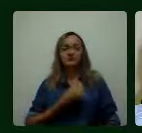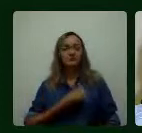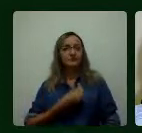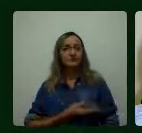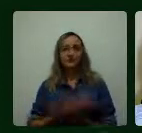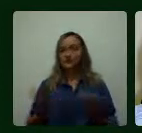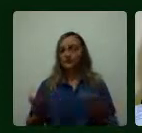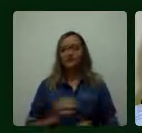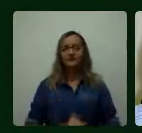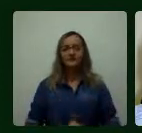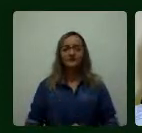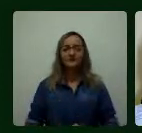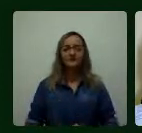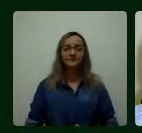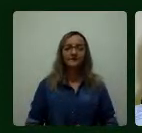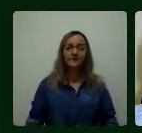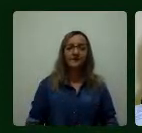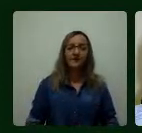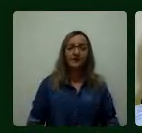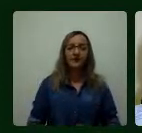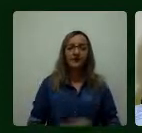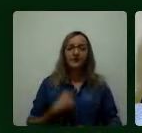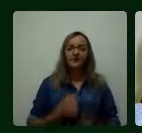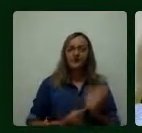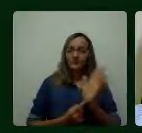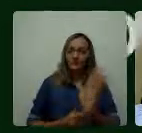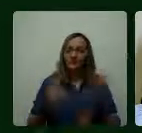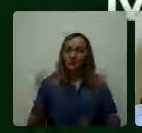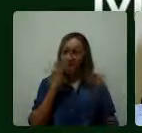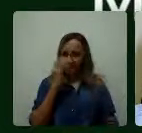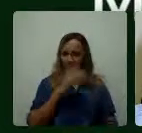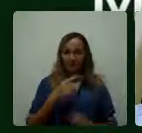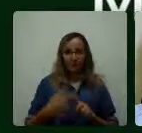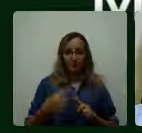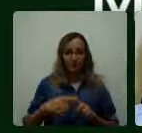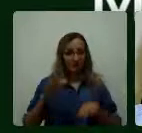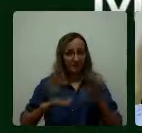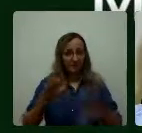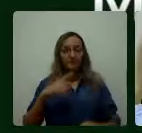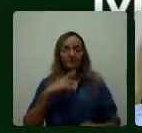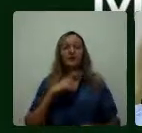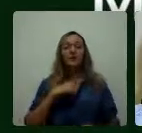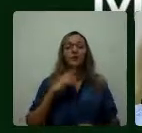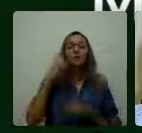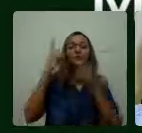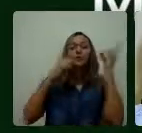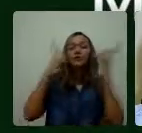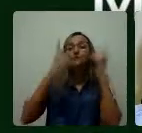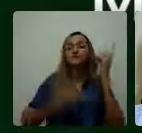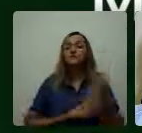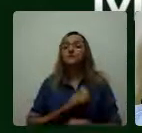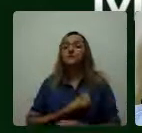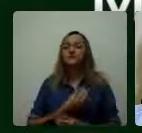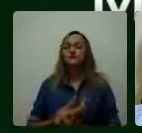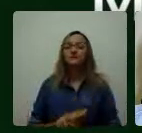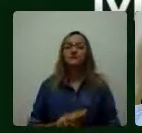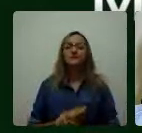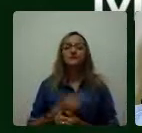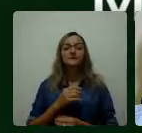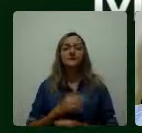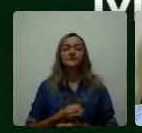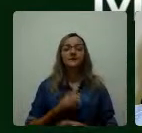caixa de spam, fiquem de olho nas outras pastas do seu e-mail. Como serão os times, eu já falei um pouquinho, então você